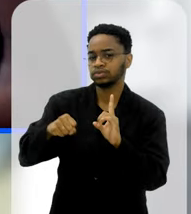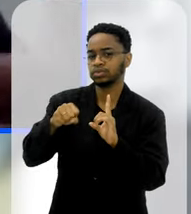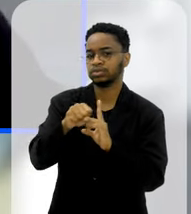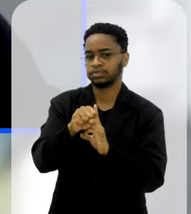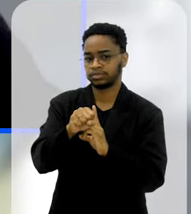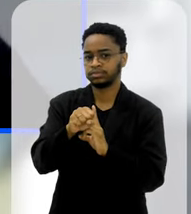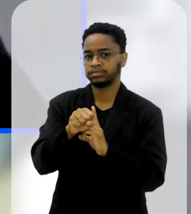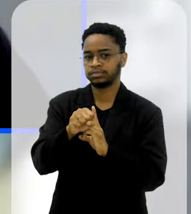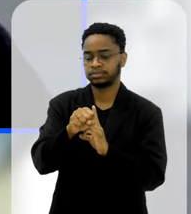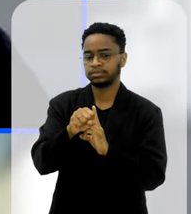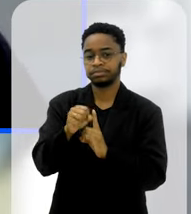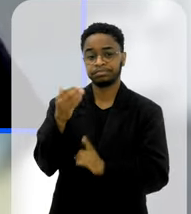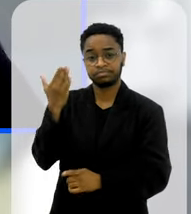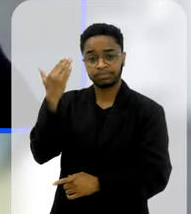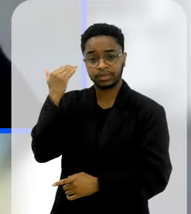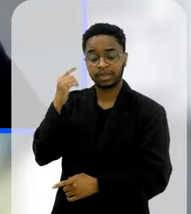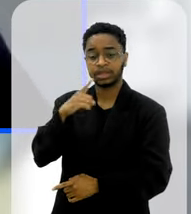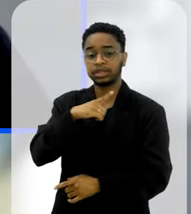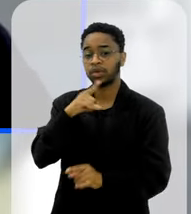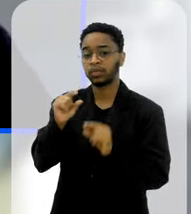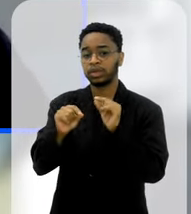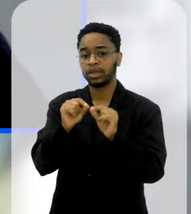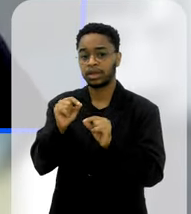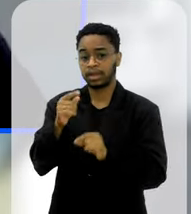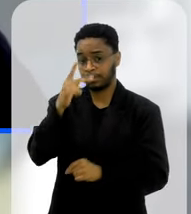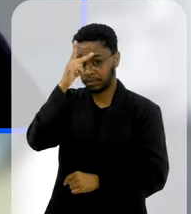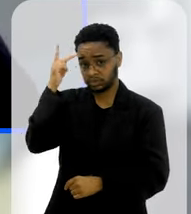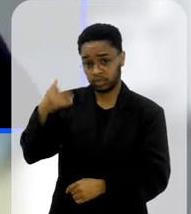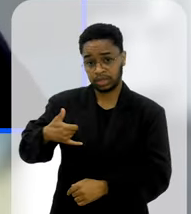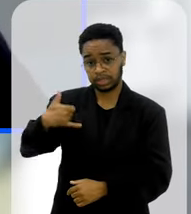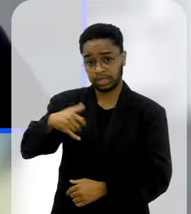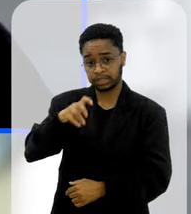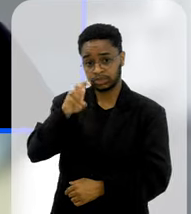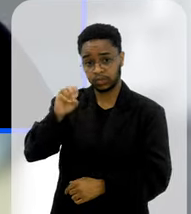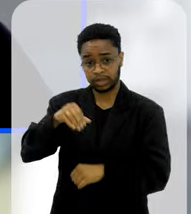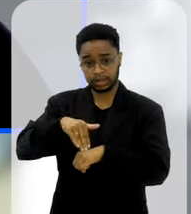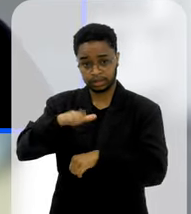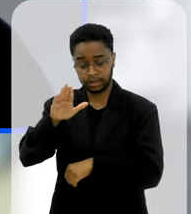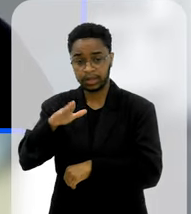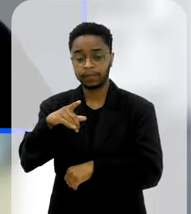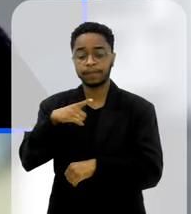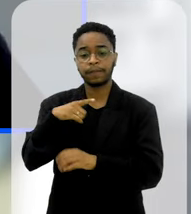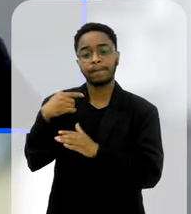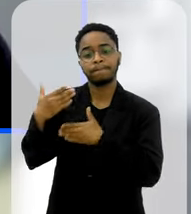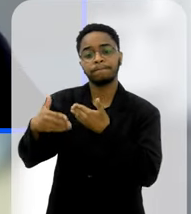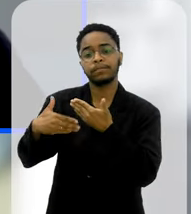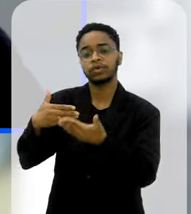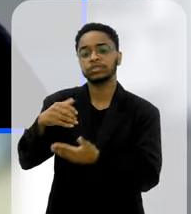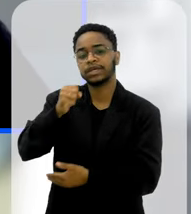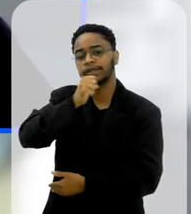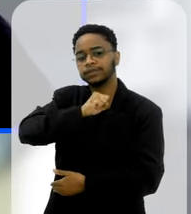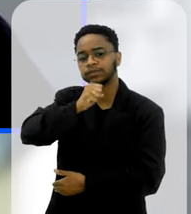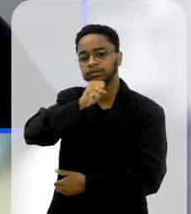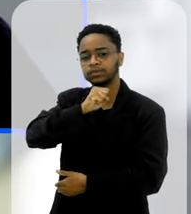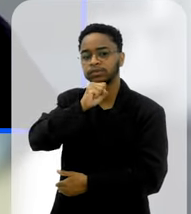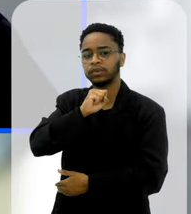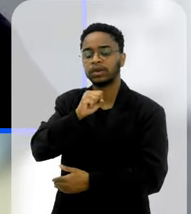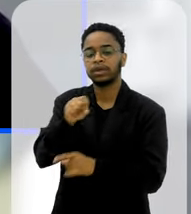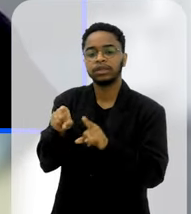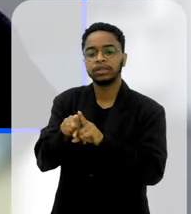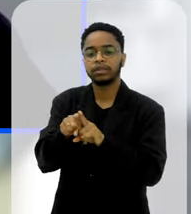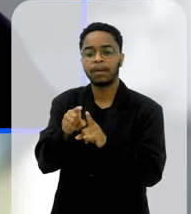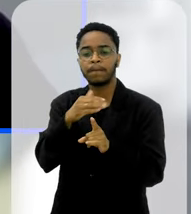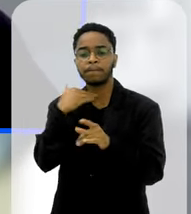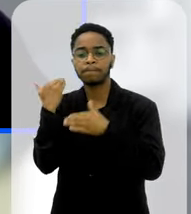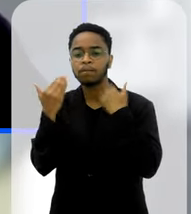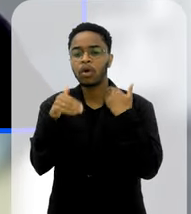estrutura social, tinha como uma pessoa, a partir dos 50, 60 anos, um processo de